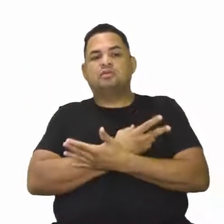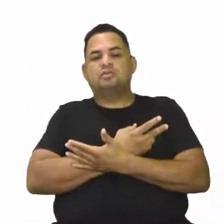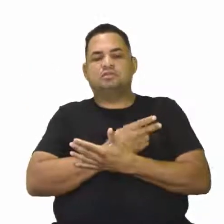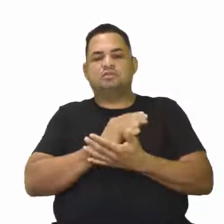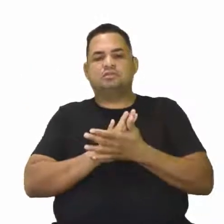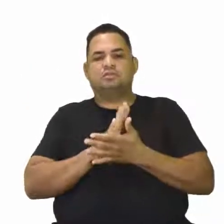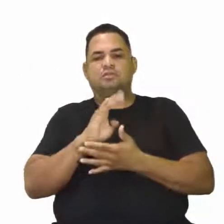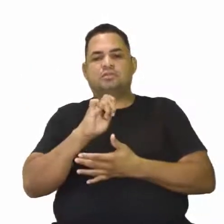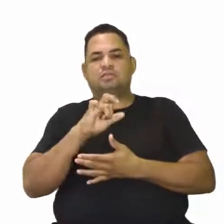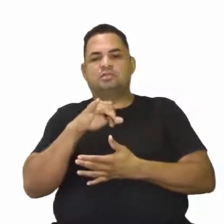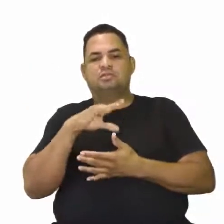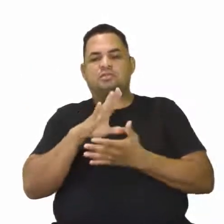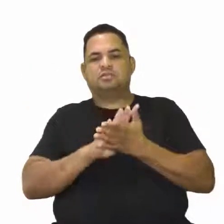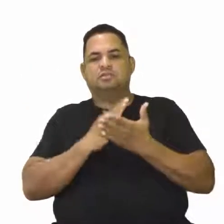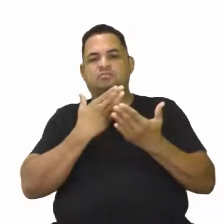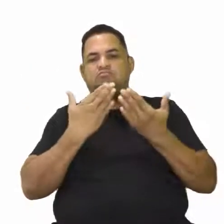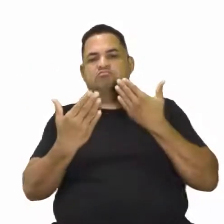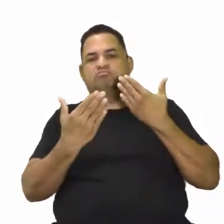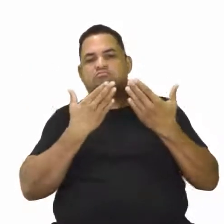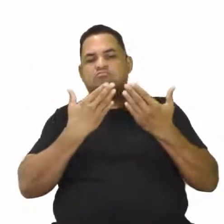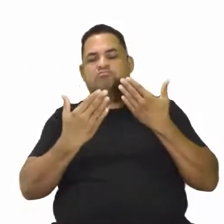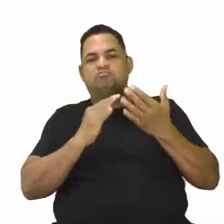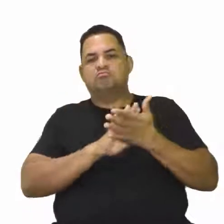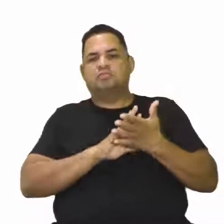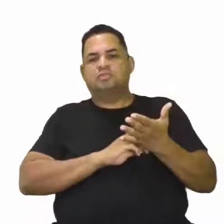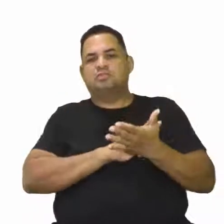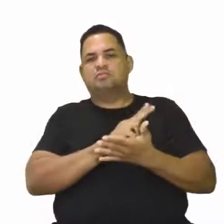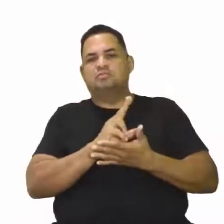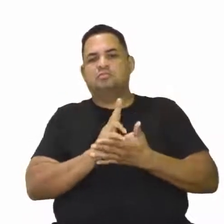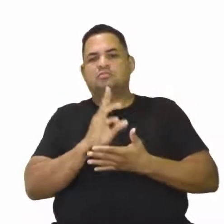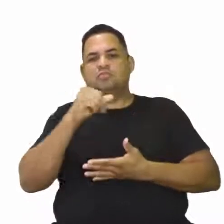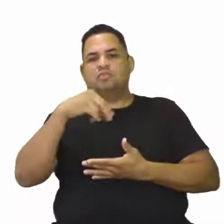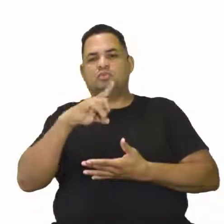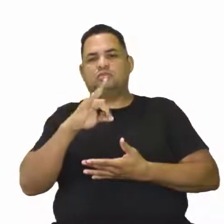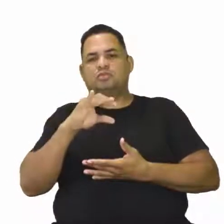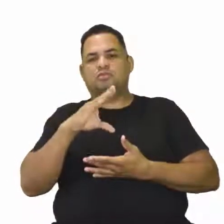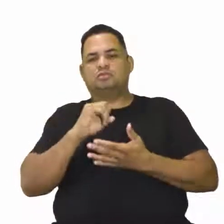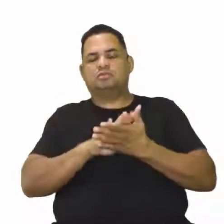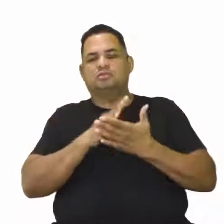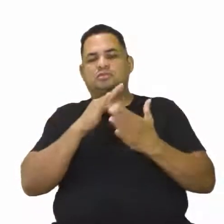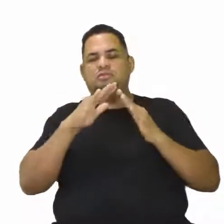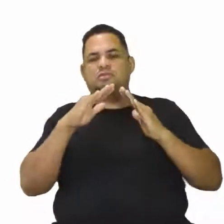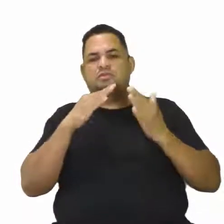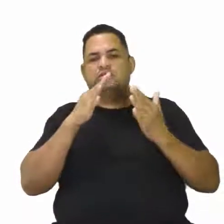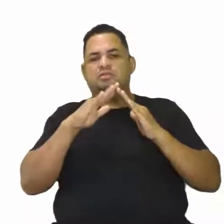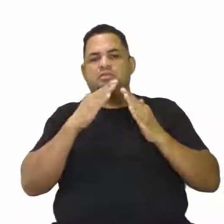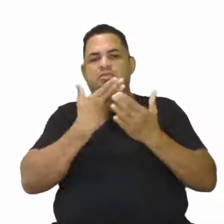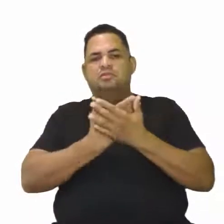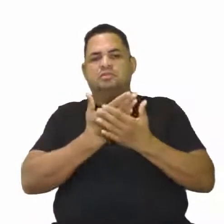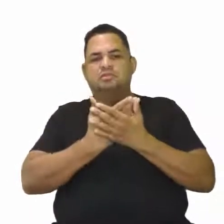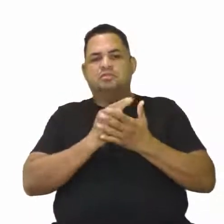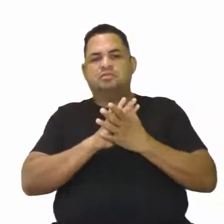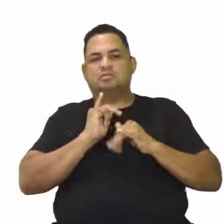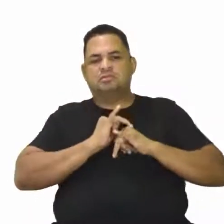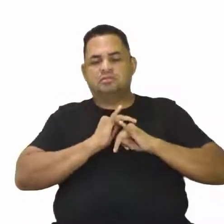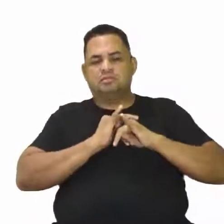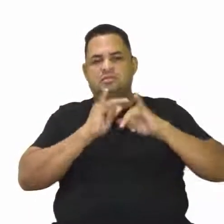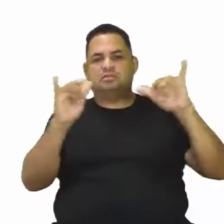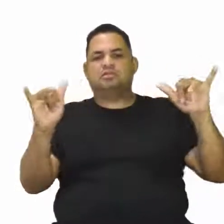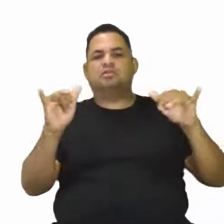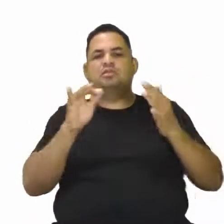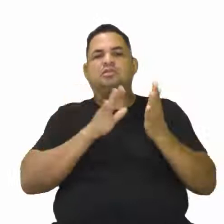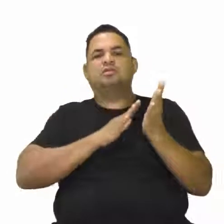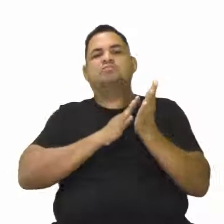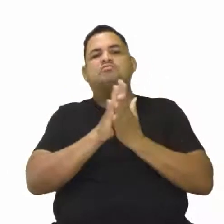que debatia sobre a gestão do multilinguismo na sala de aula, com o objetivo de difundir propostas